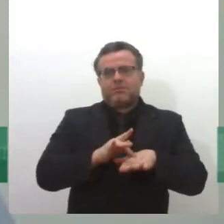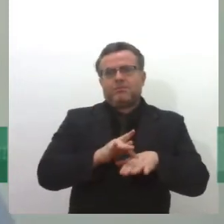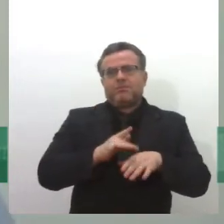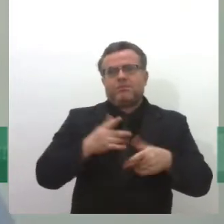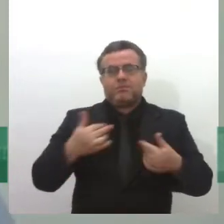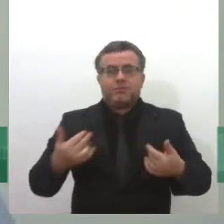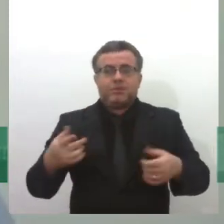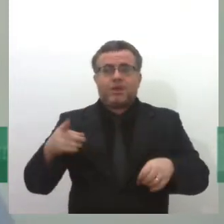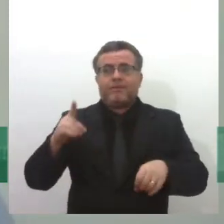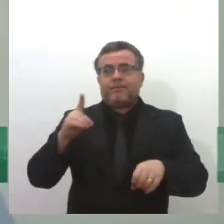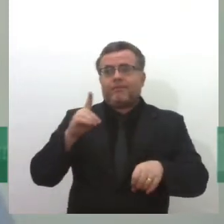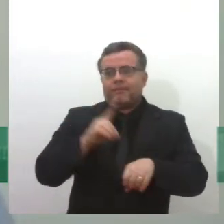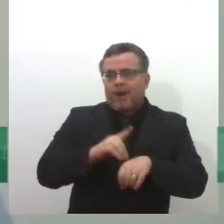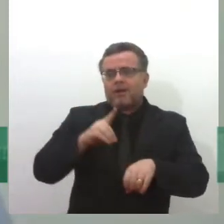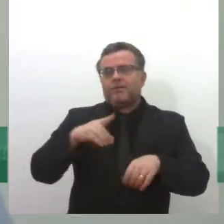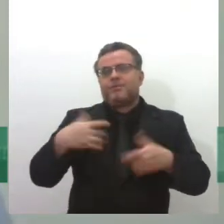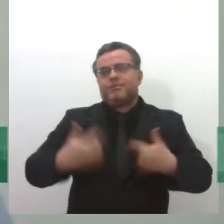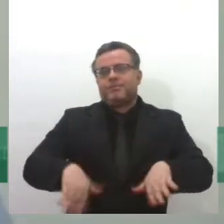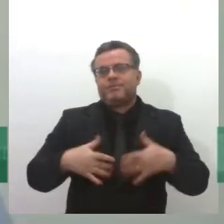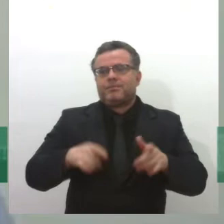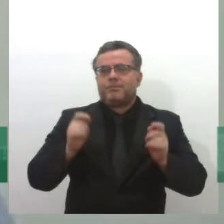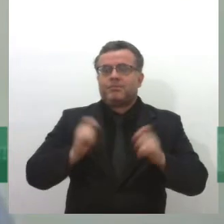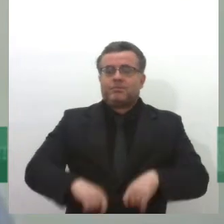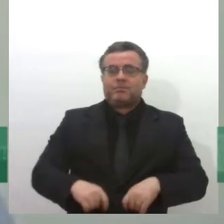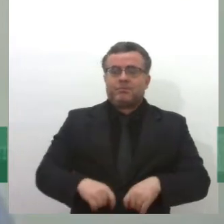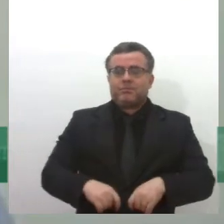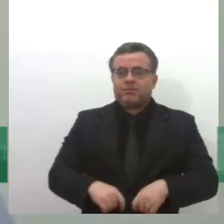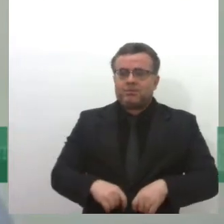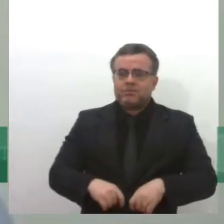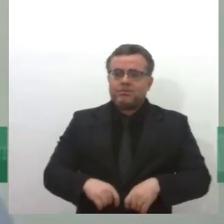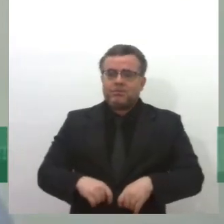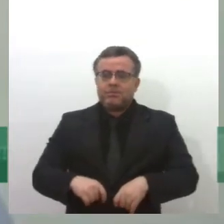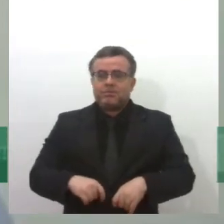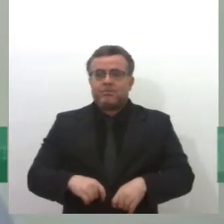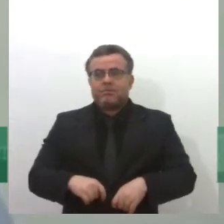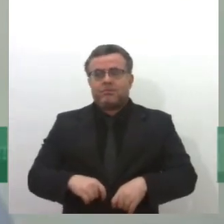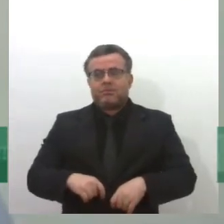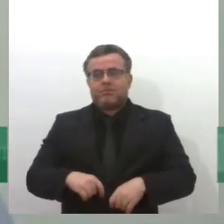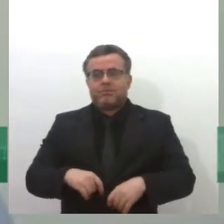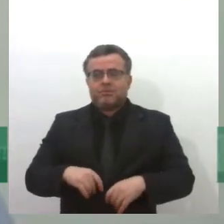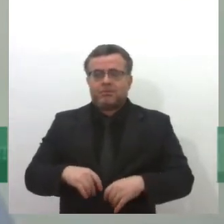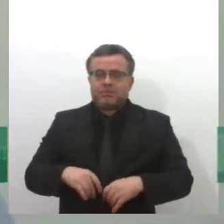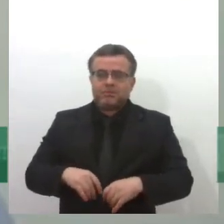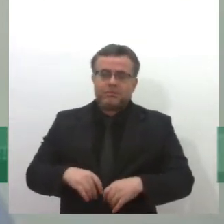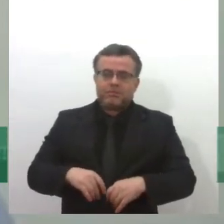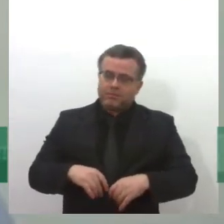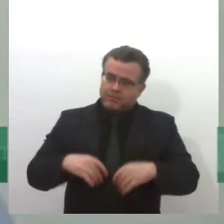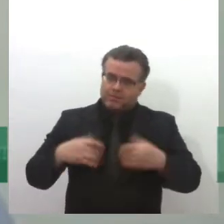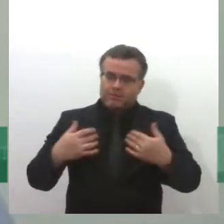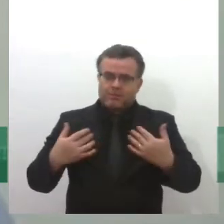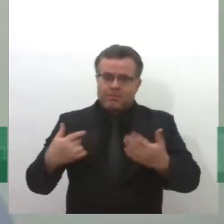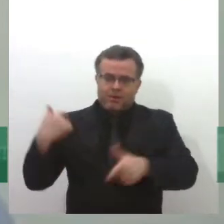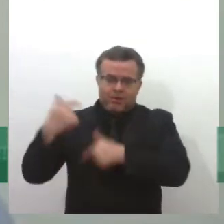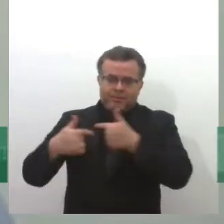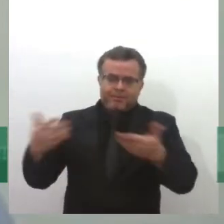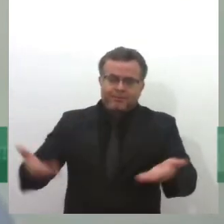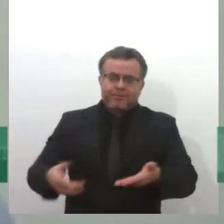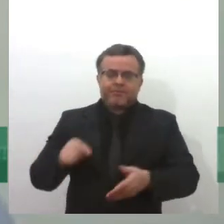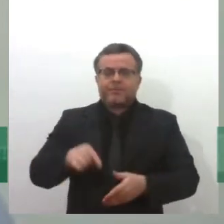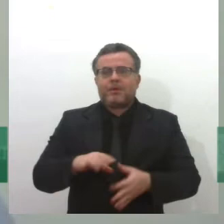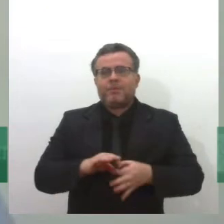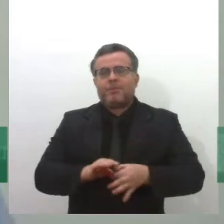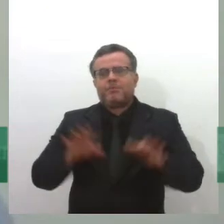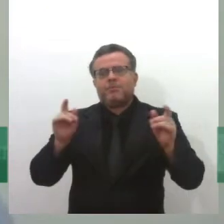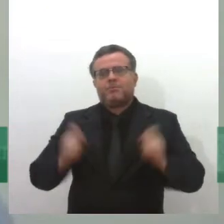e tudo isso faz com que você tenha uma geração, né, que permite, né, que a gente possa ter